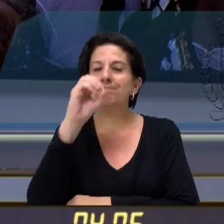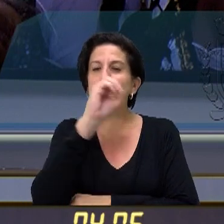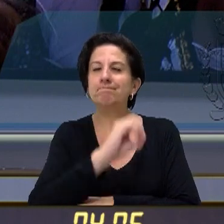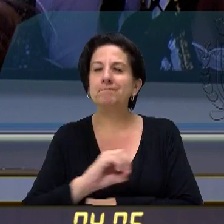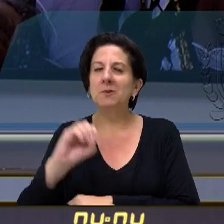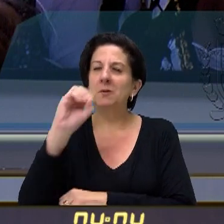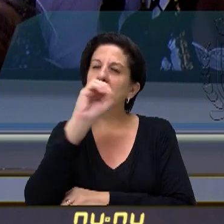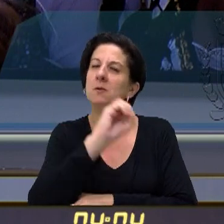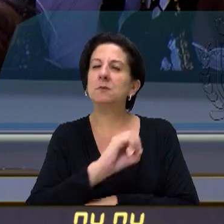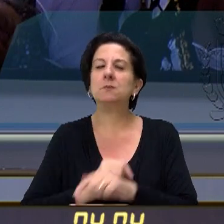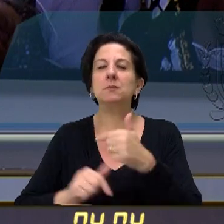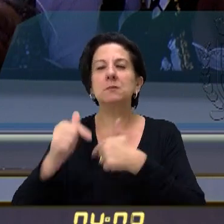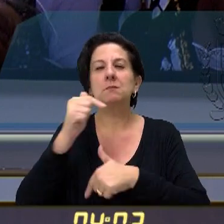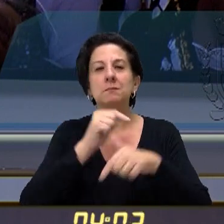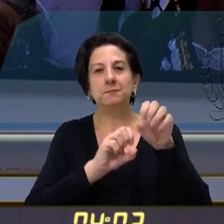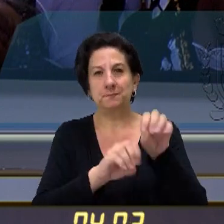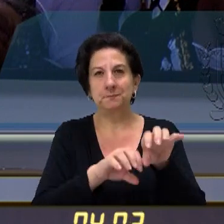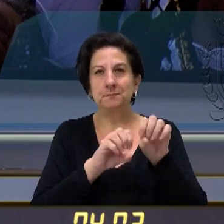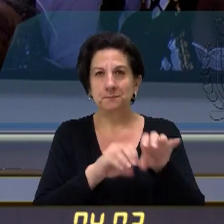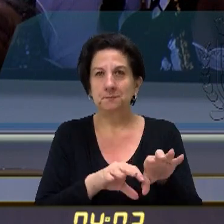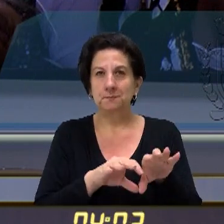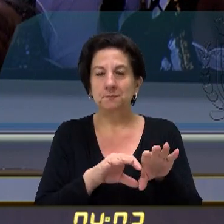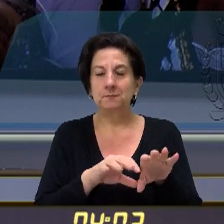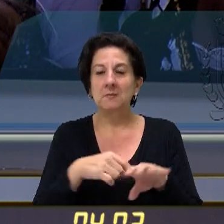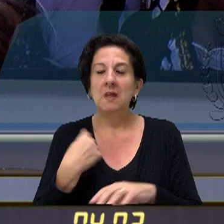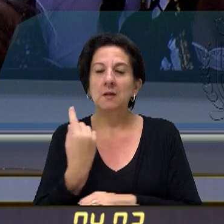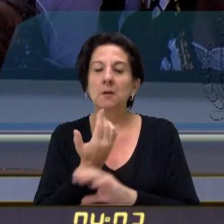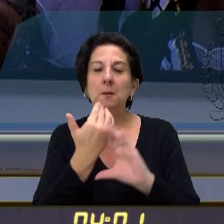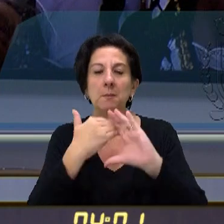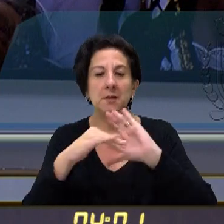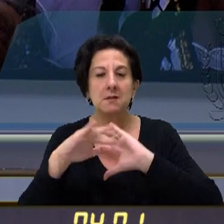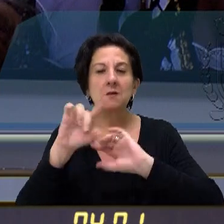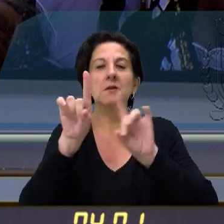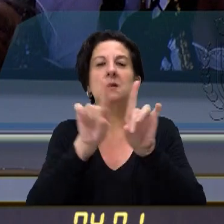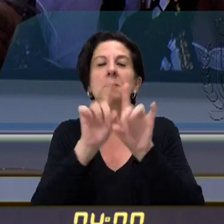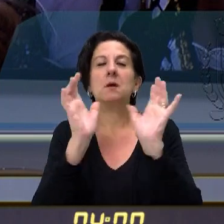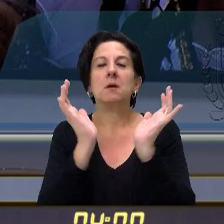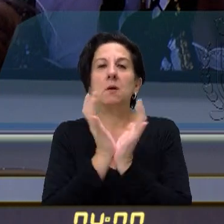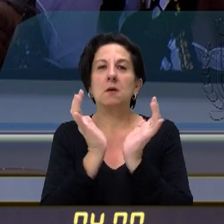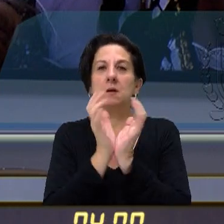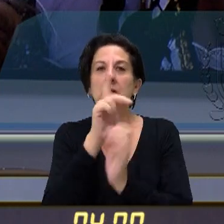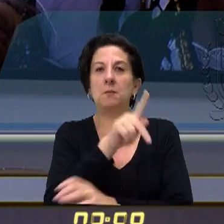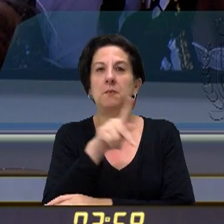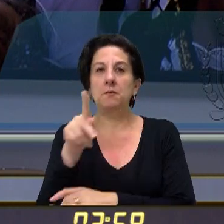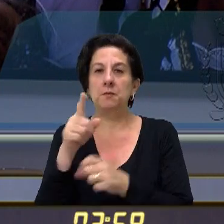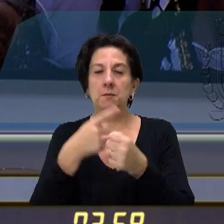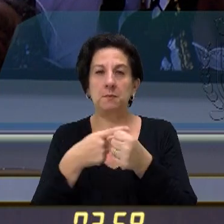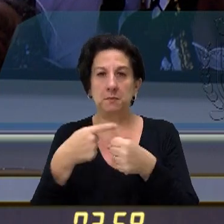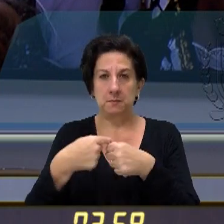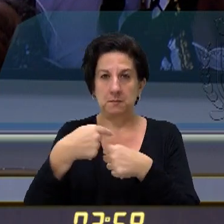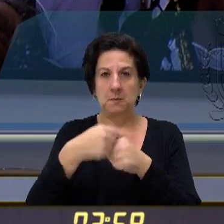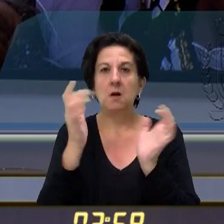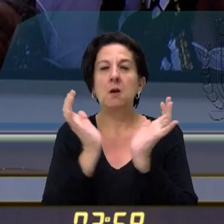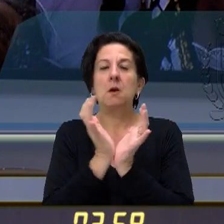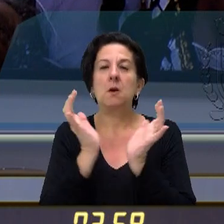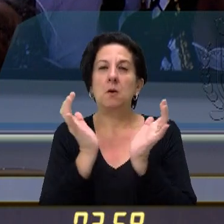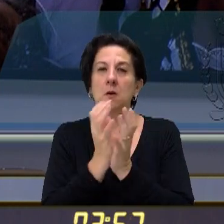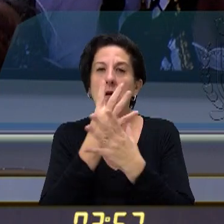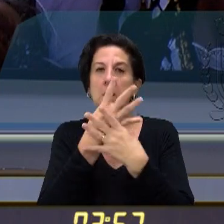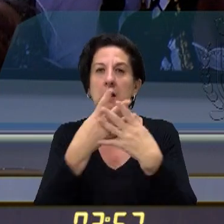ensinar. E essa nossa mensagem vai também para os colegas professores municipais, colegas da